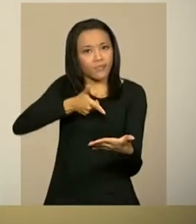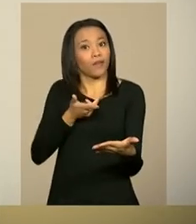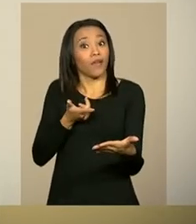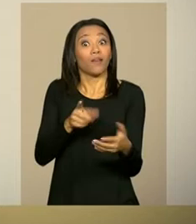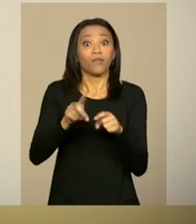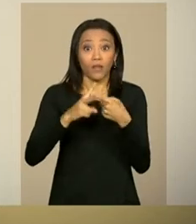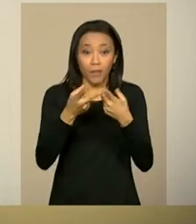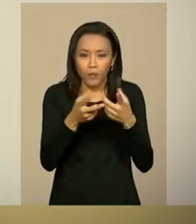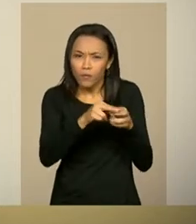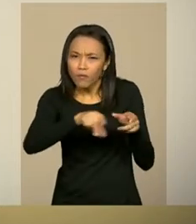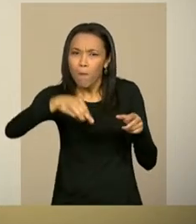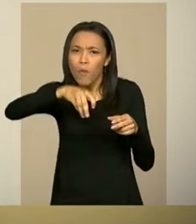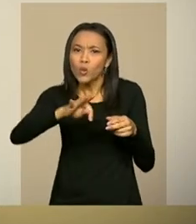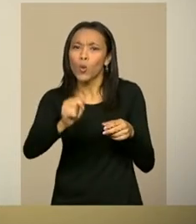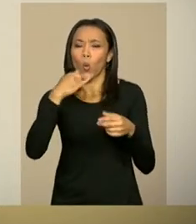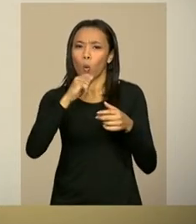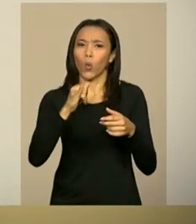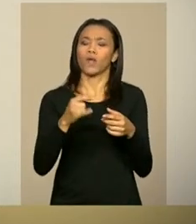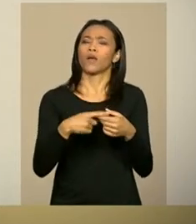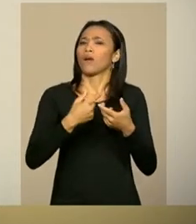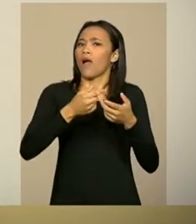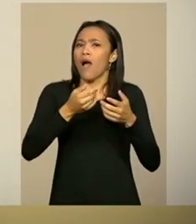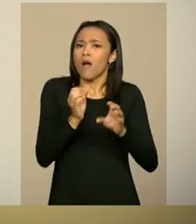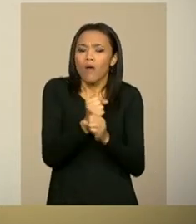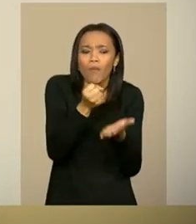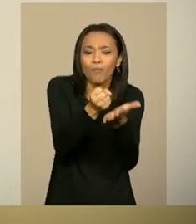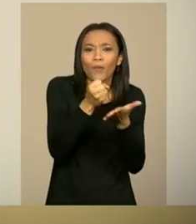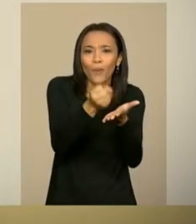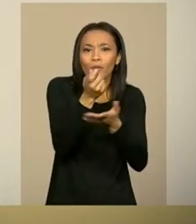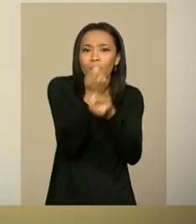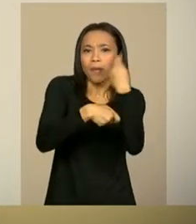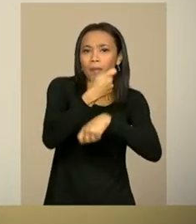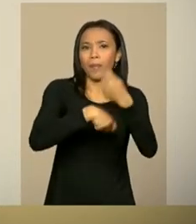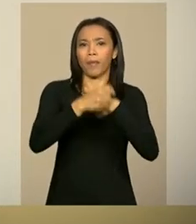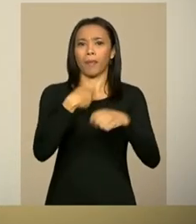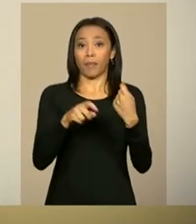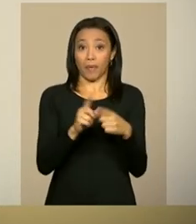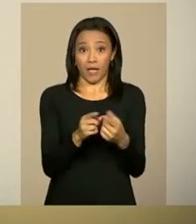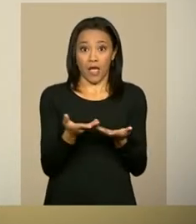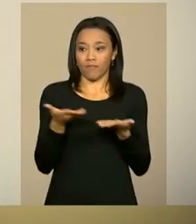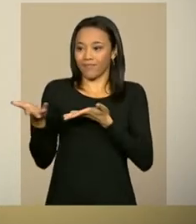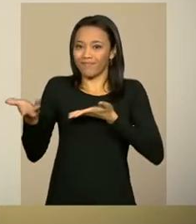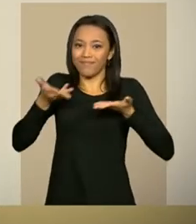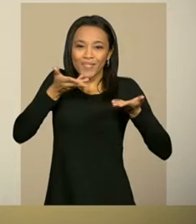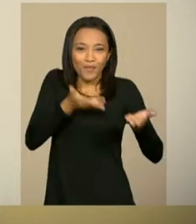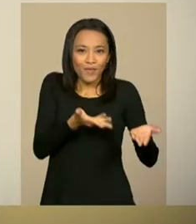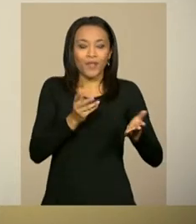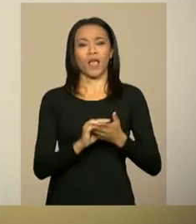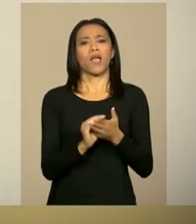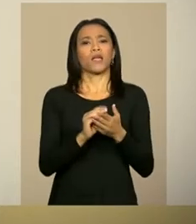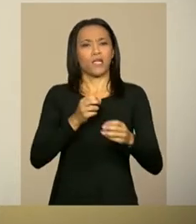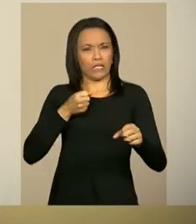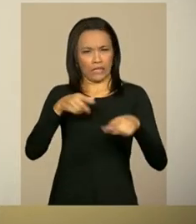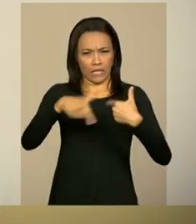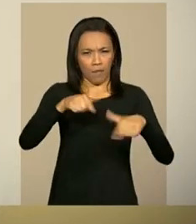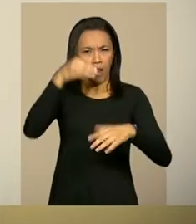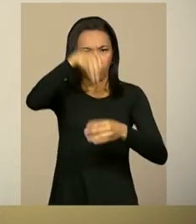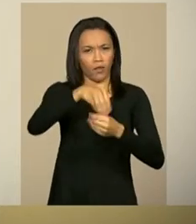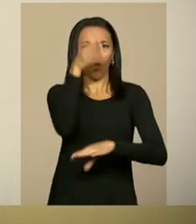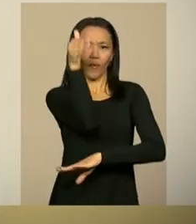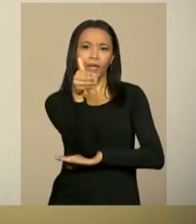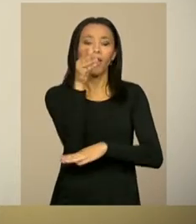torneiro mecânico ferramentista auxiliar administrativo recepcionista funcionário de hotelaria